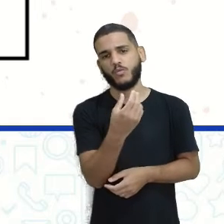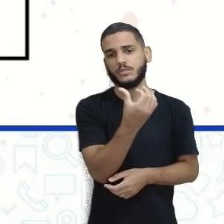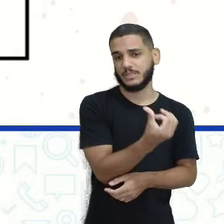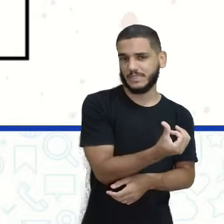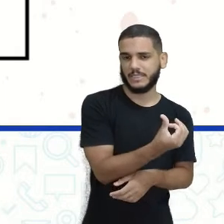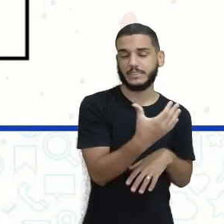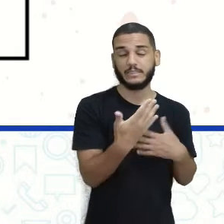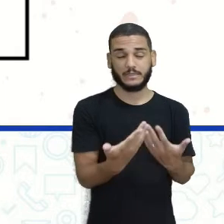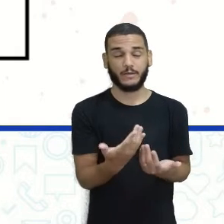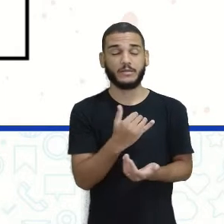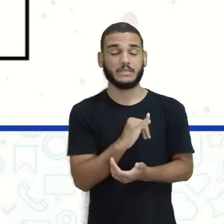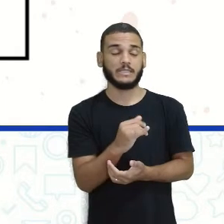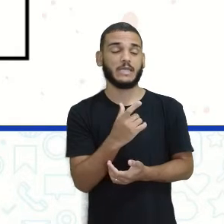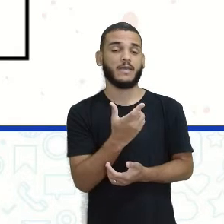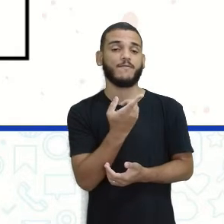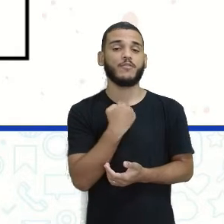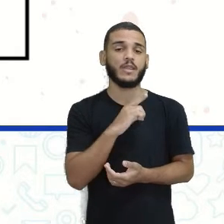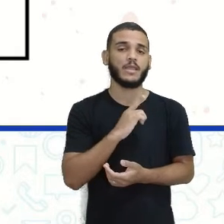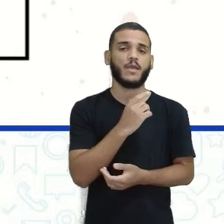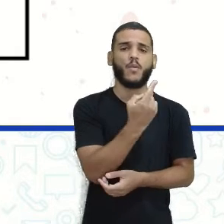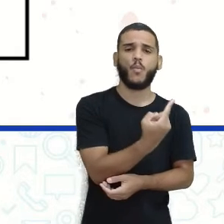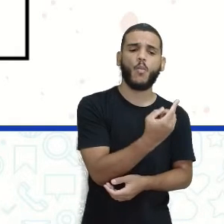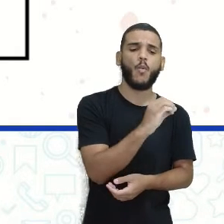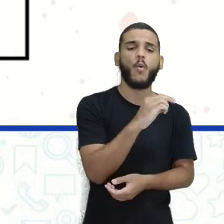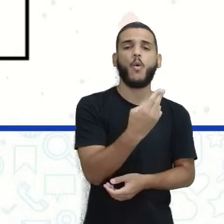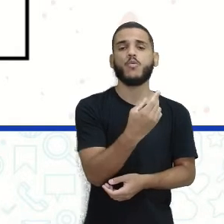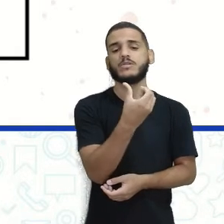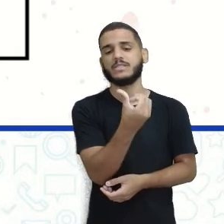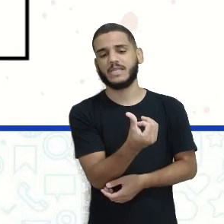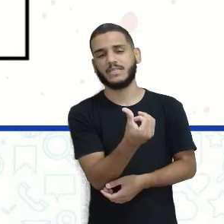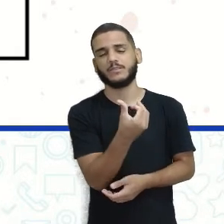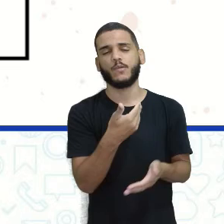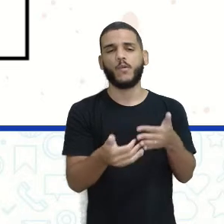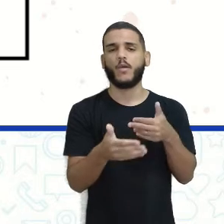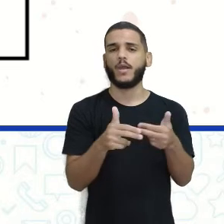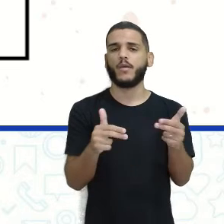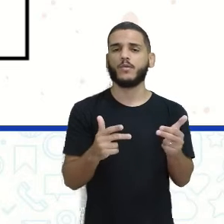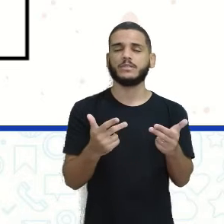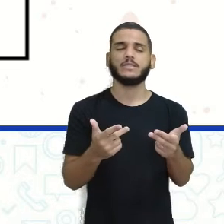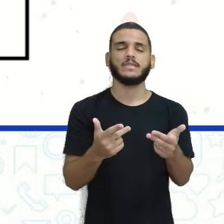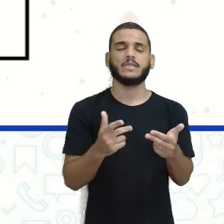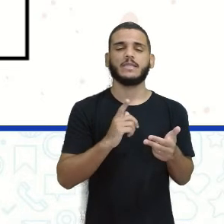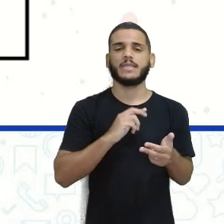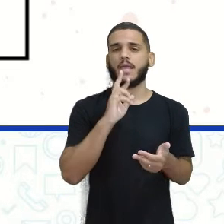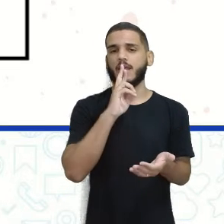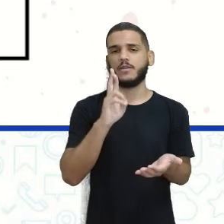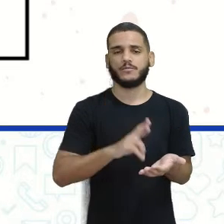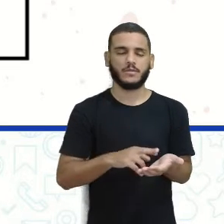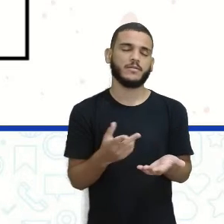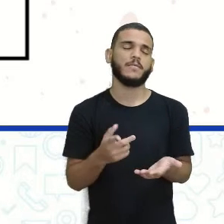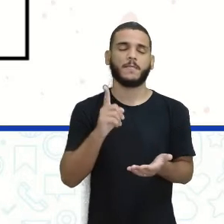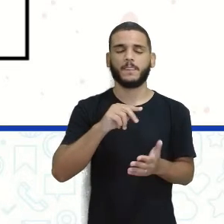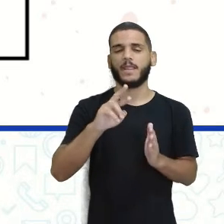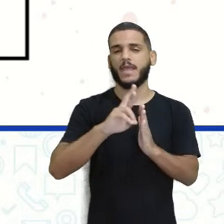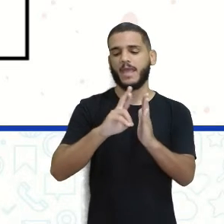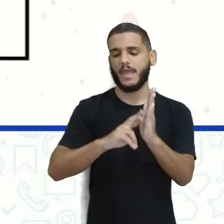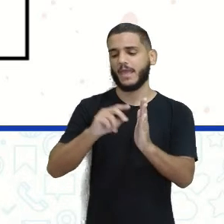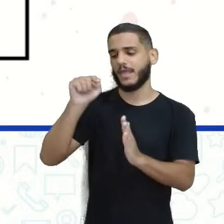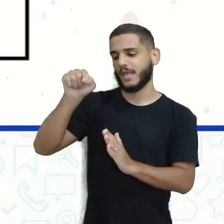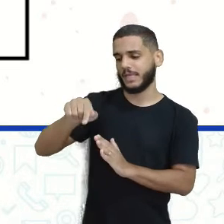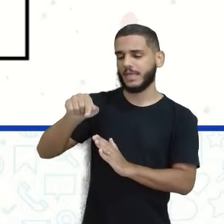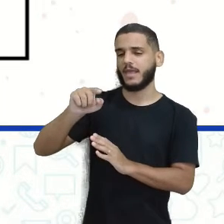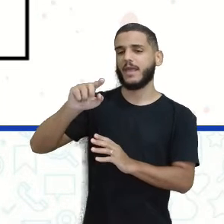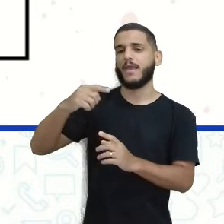Então, quando eu quero 1 ou 6, qualquer um desses eventos vai o quê? Dar meu resultado que eu estou esperando. Quando é regra do i, eu